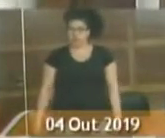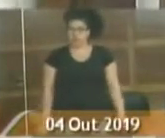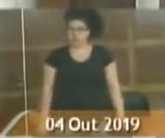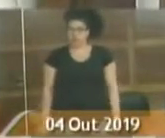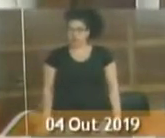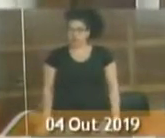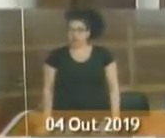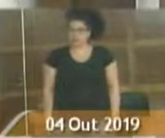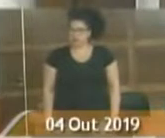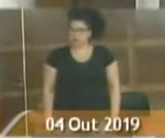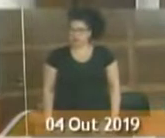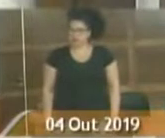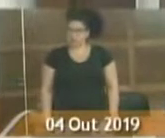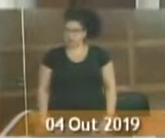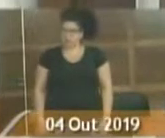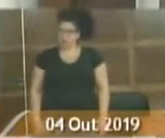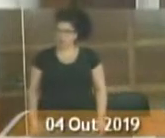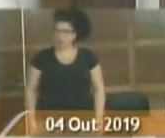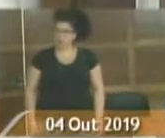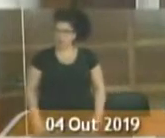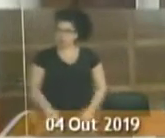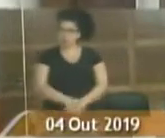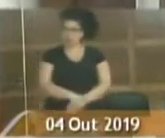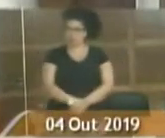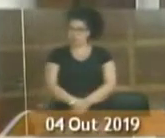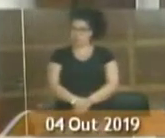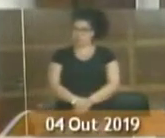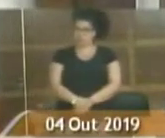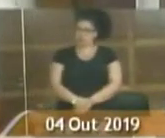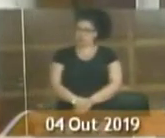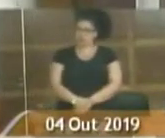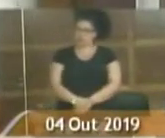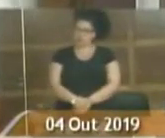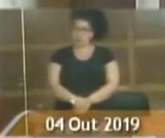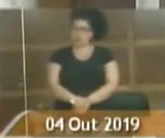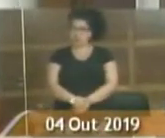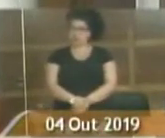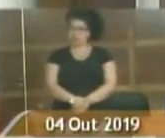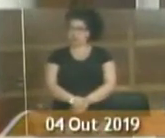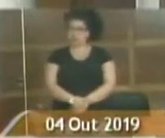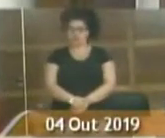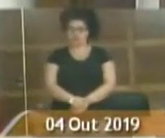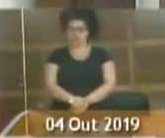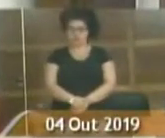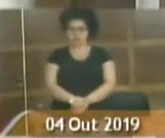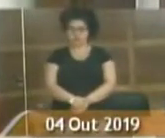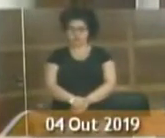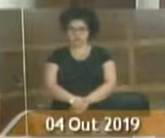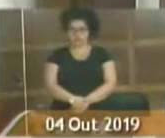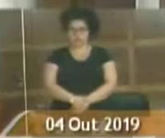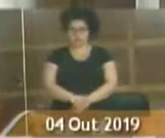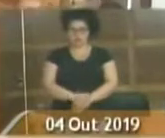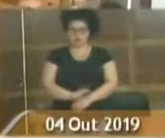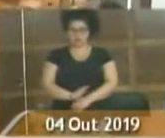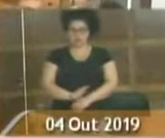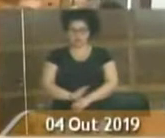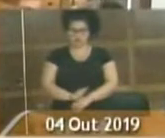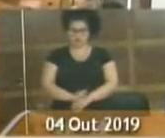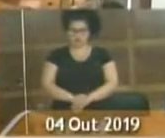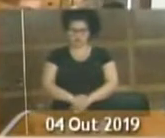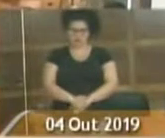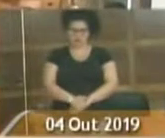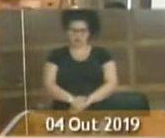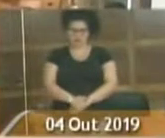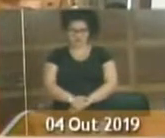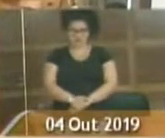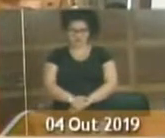ele dizer se é aquela doença ou não. Tá? Alguém quer perguntar mais?